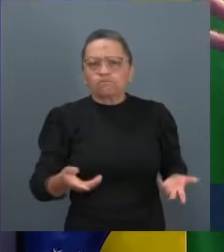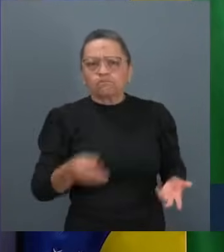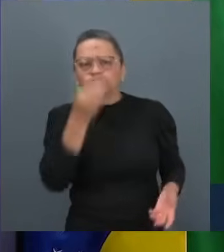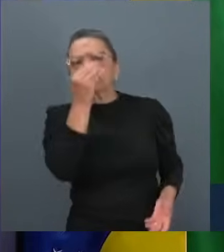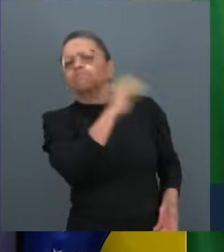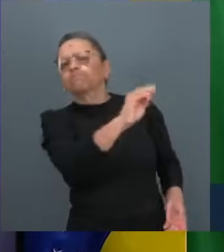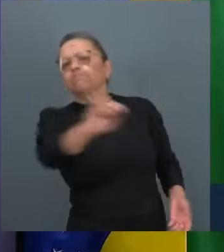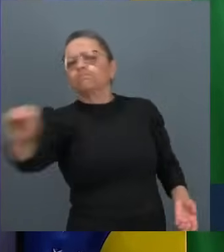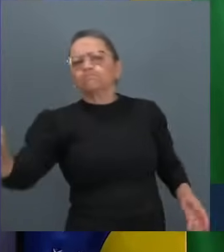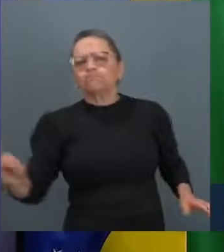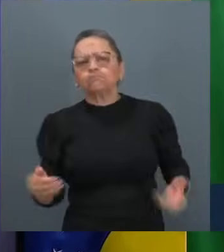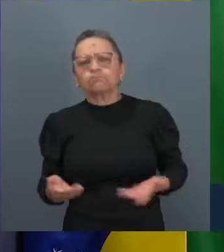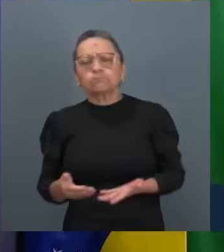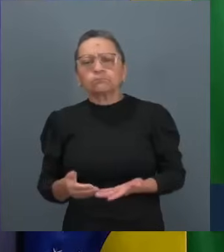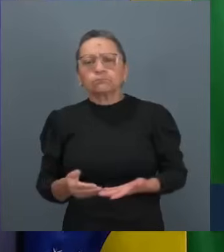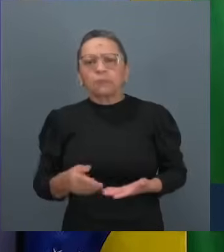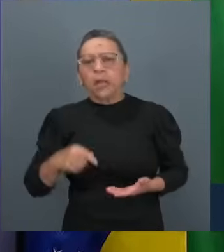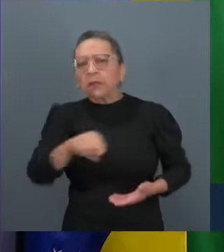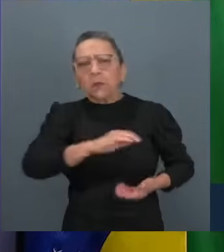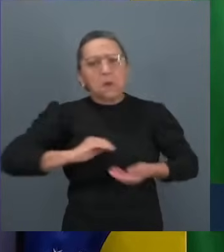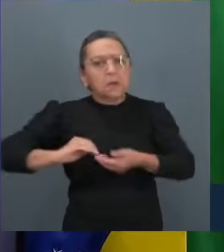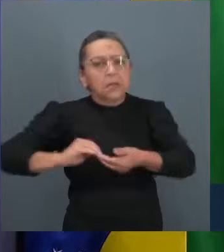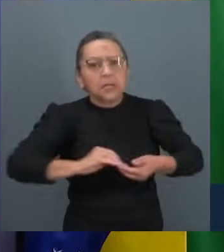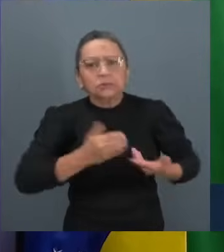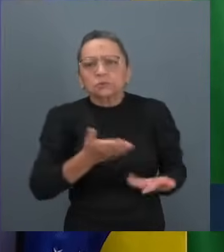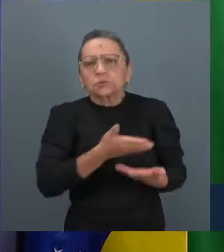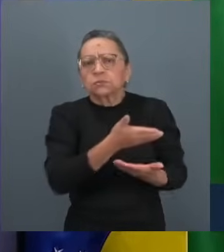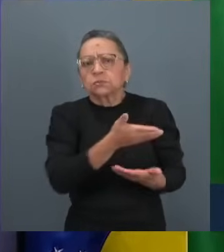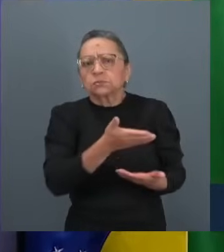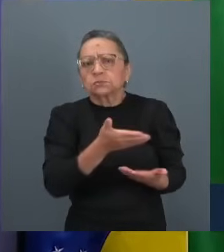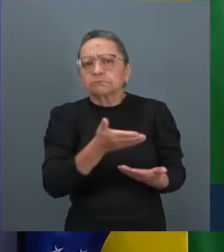ignorando as outras casas.